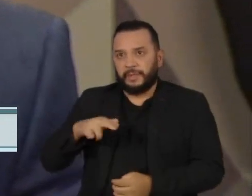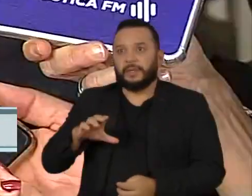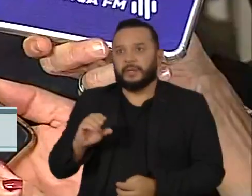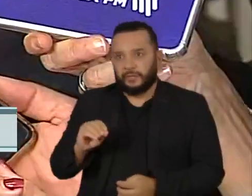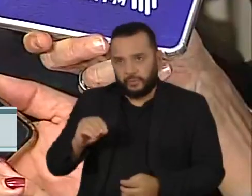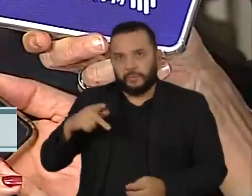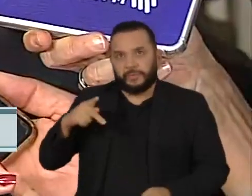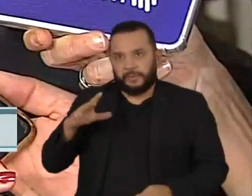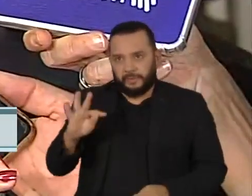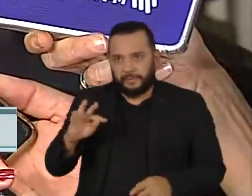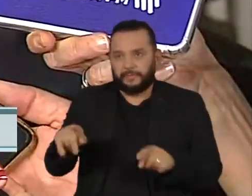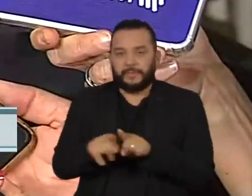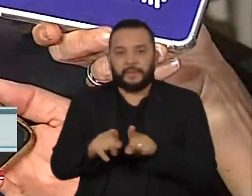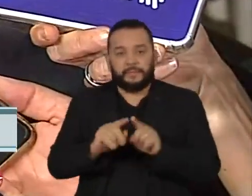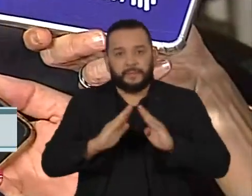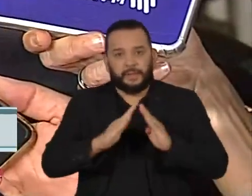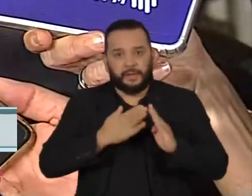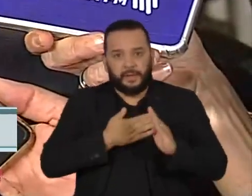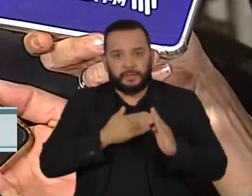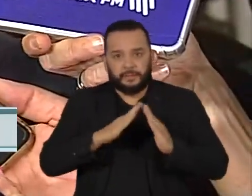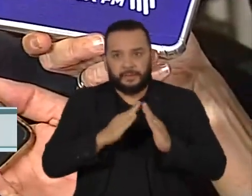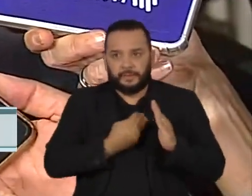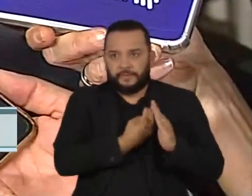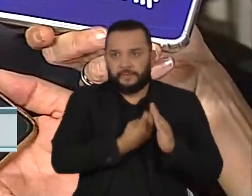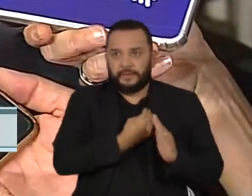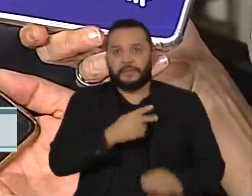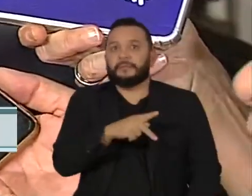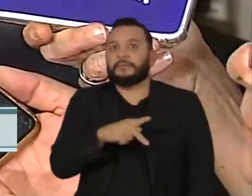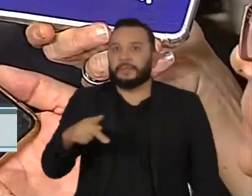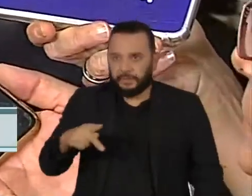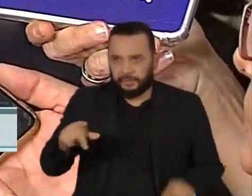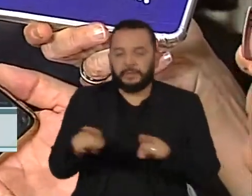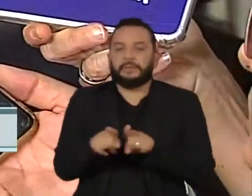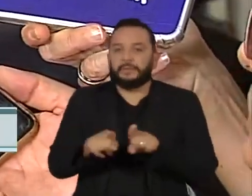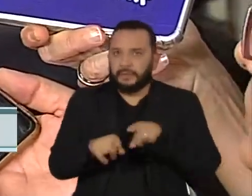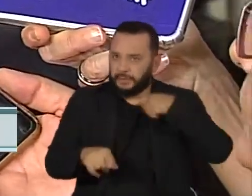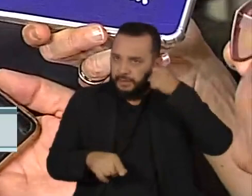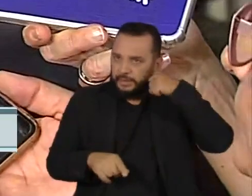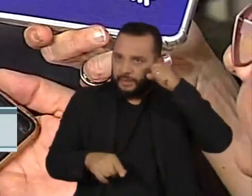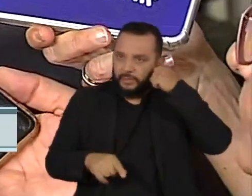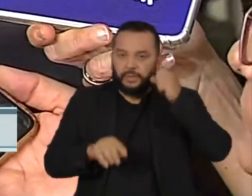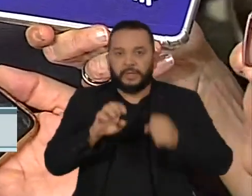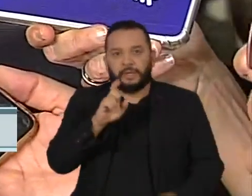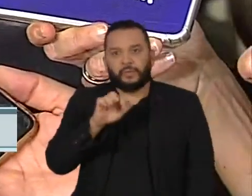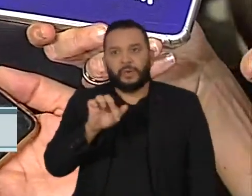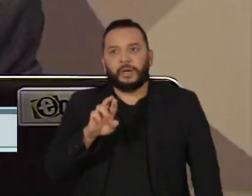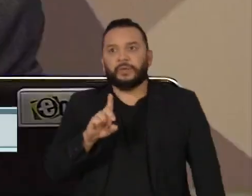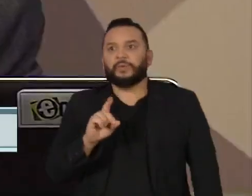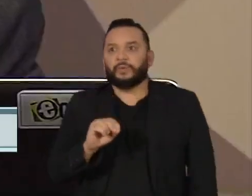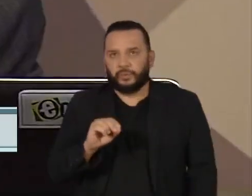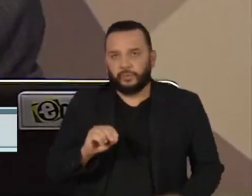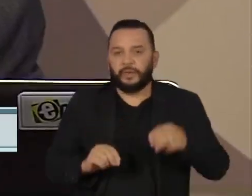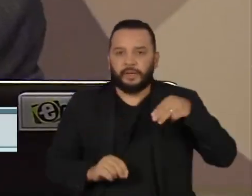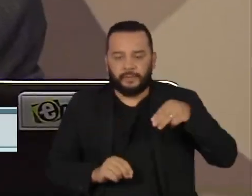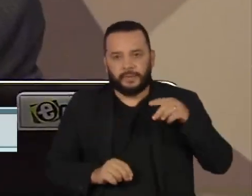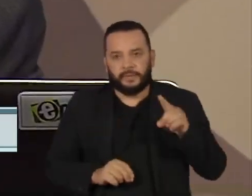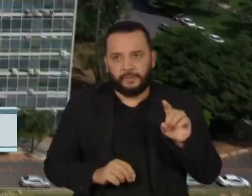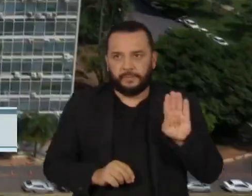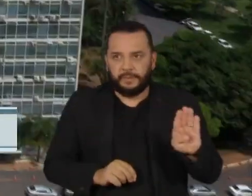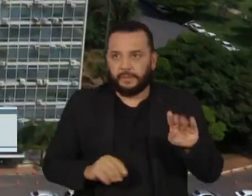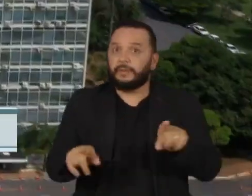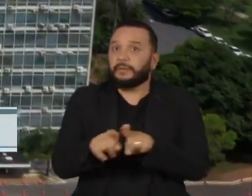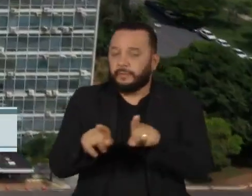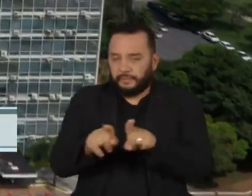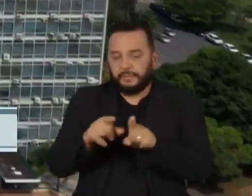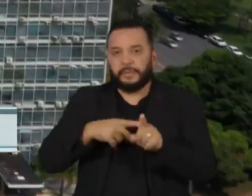PT. A do Minha Casa Minha Vida, presidida pelo também senador Eduardo Braga, do MDB. E a que reestruturou